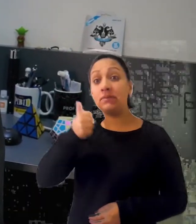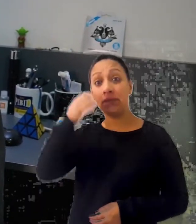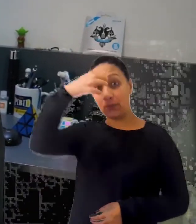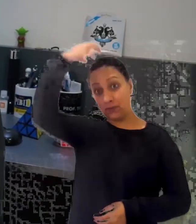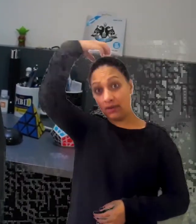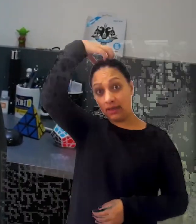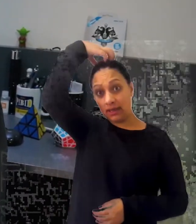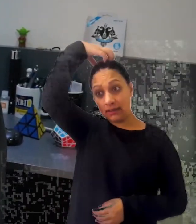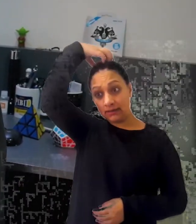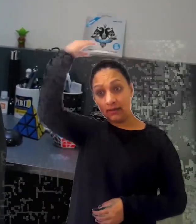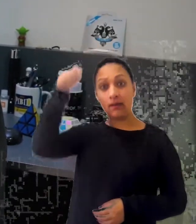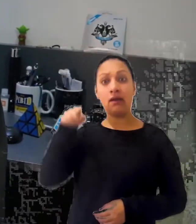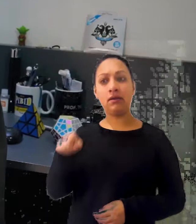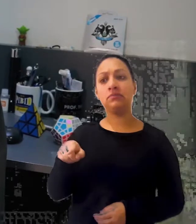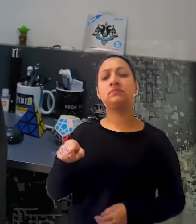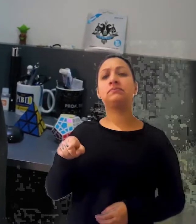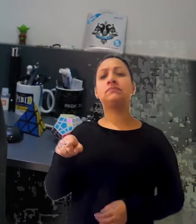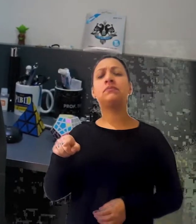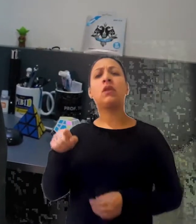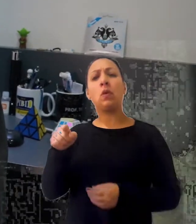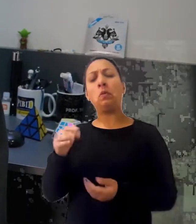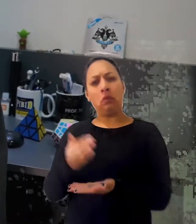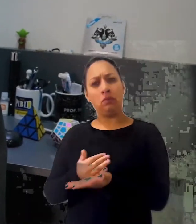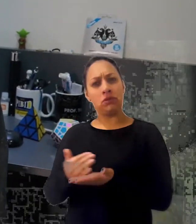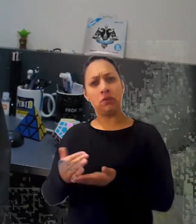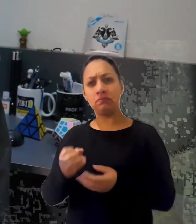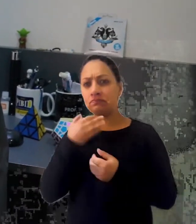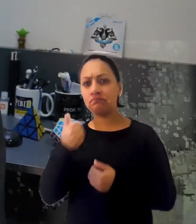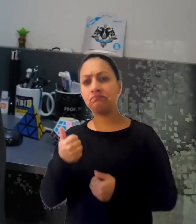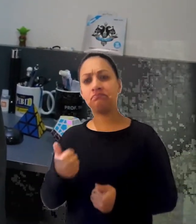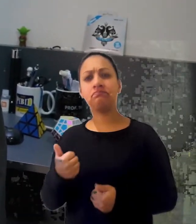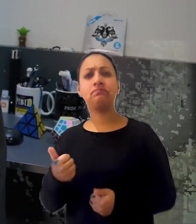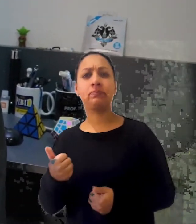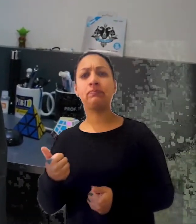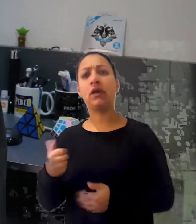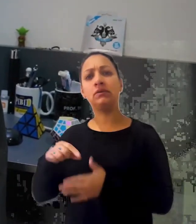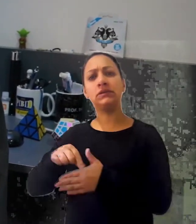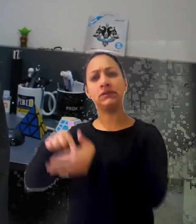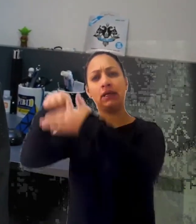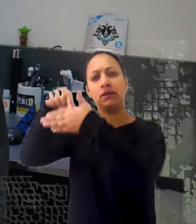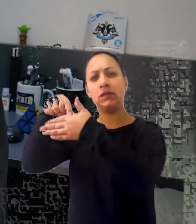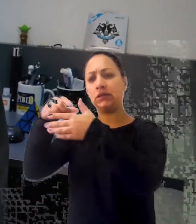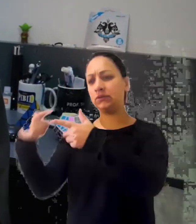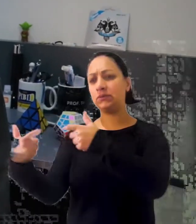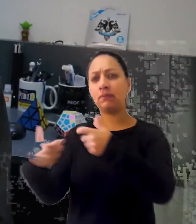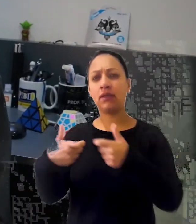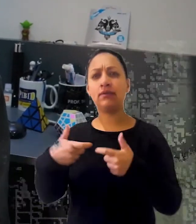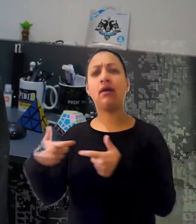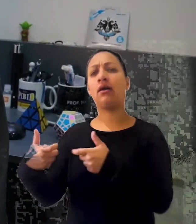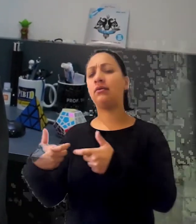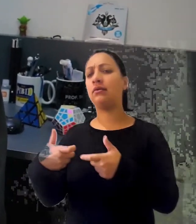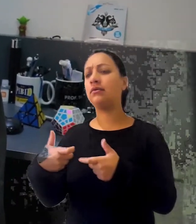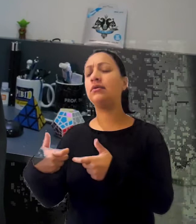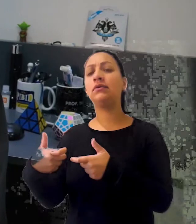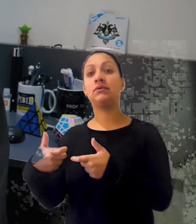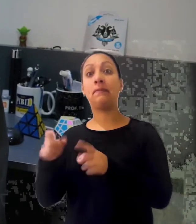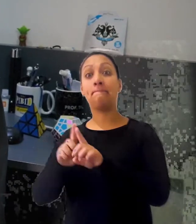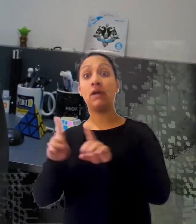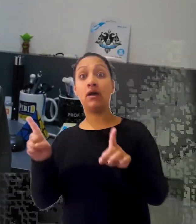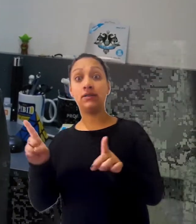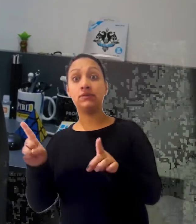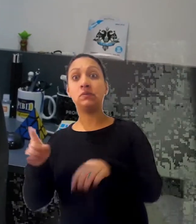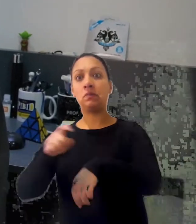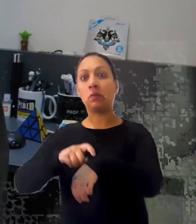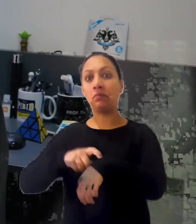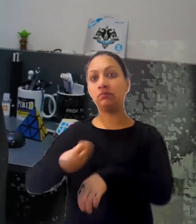Israel. E Saul começou sendo rei, reinando em Israel, liderando Israel em batalhas. Mas